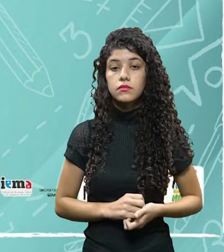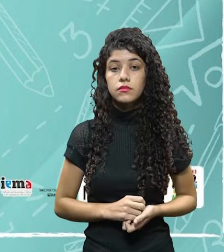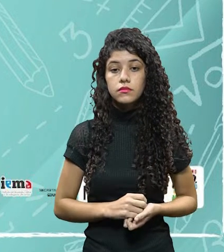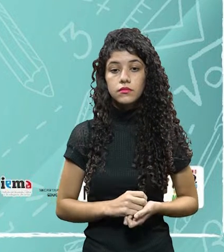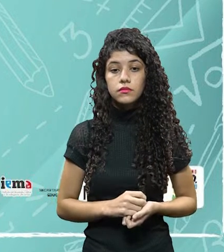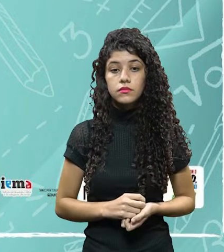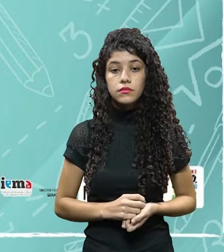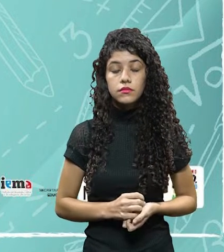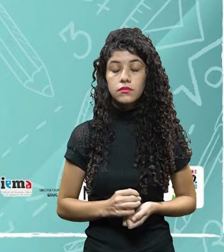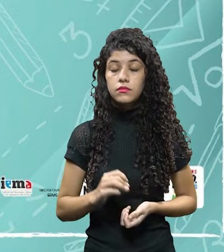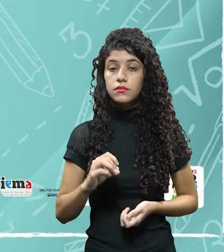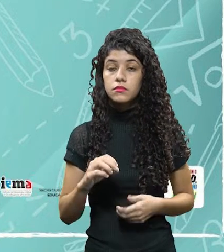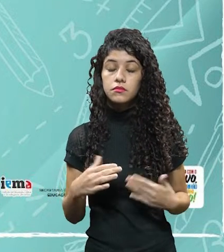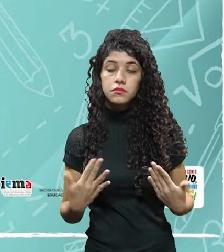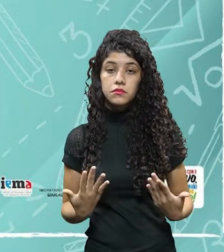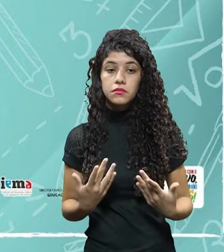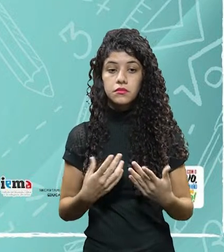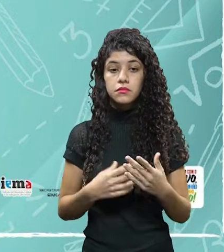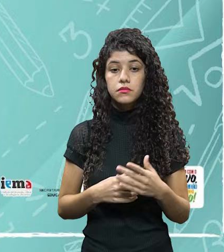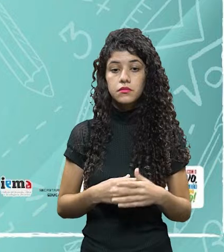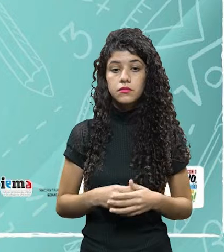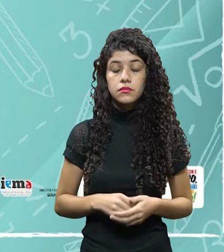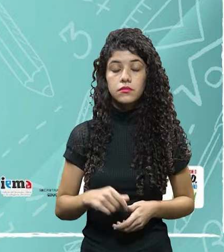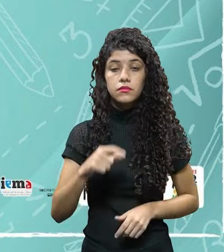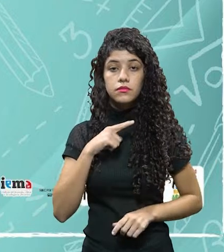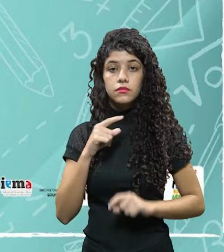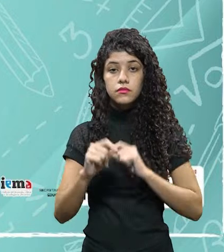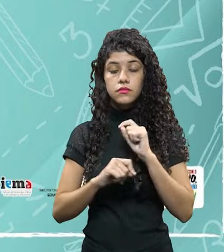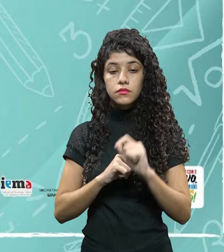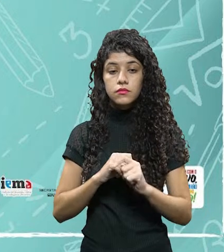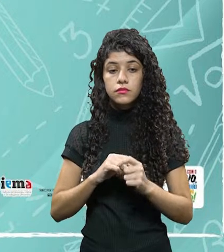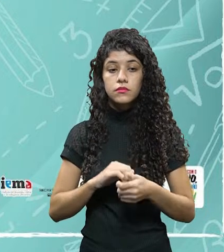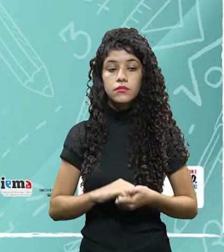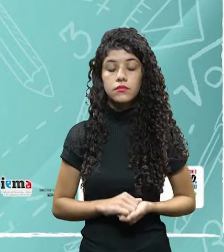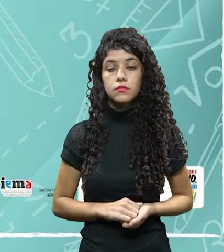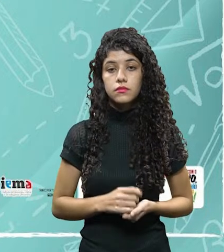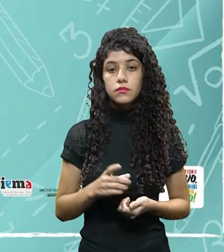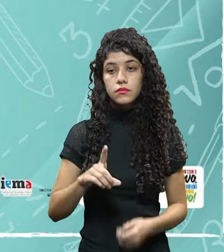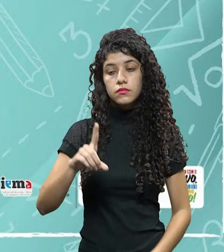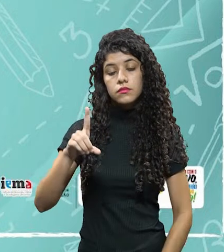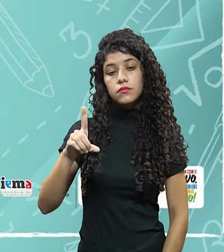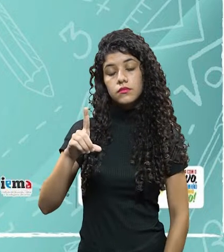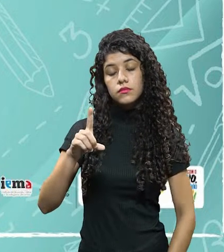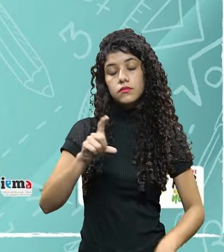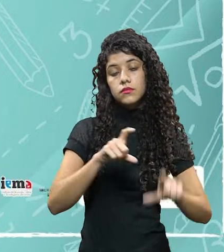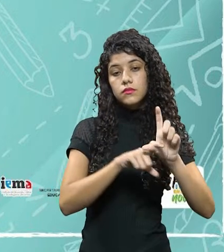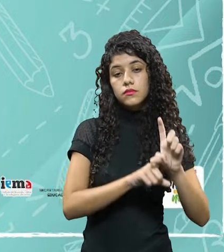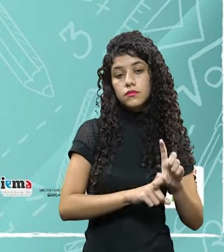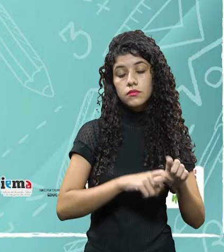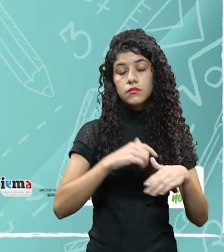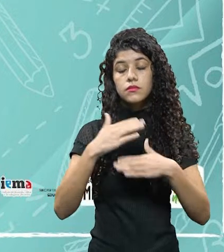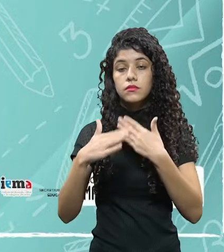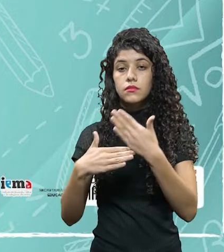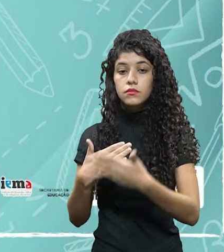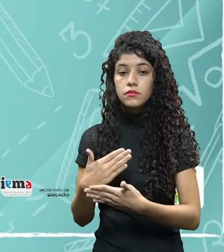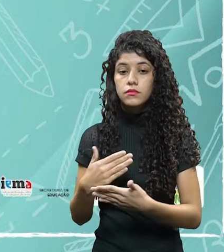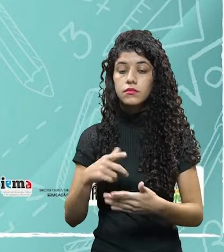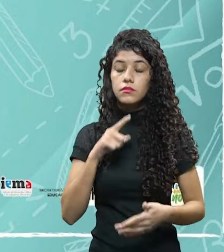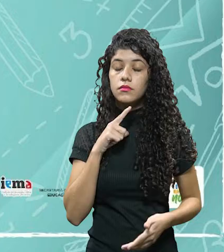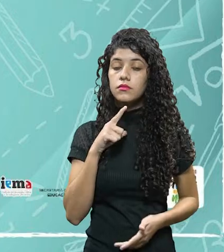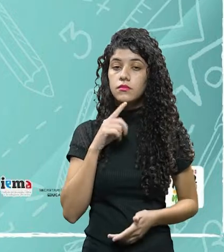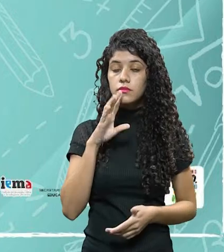na vertical, ou seja, das receitas subtrai-se o quê? As despesas. E em seguida vai ser